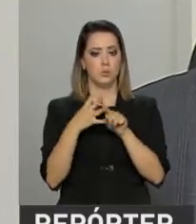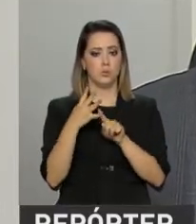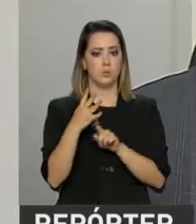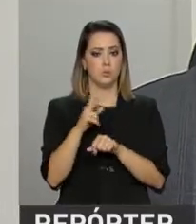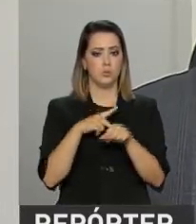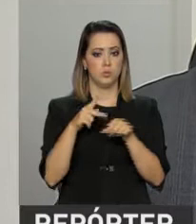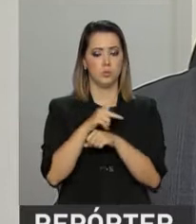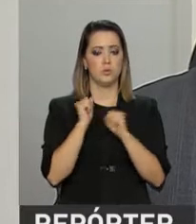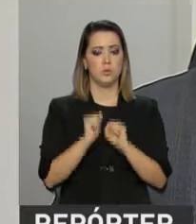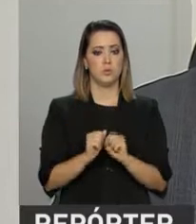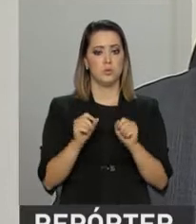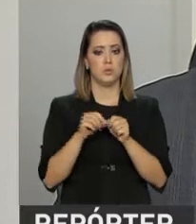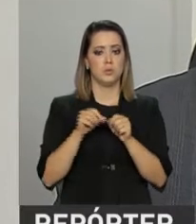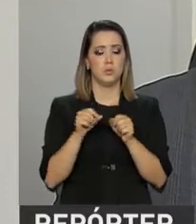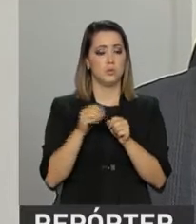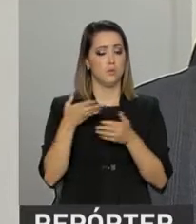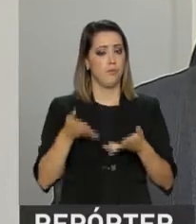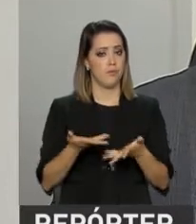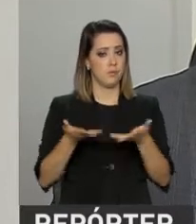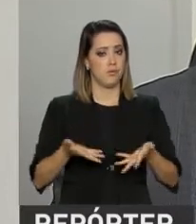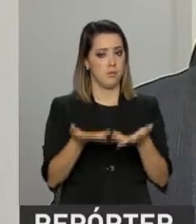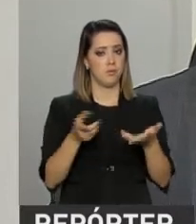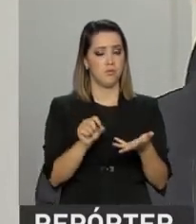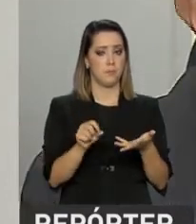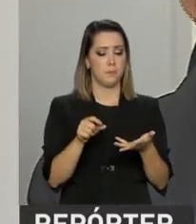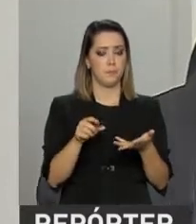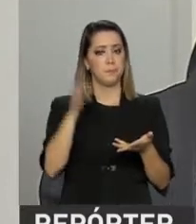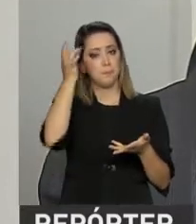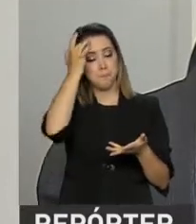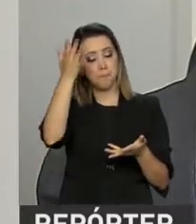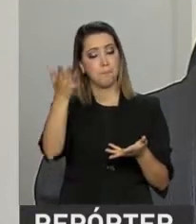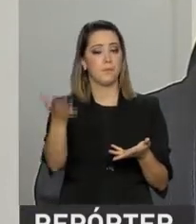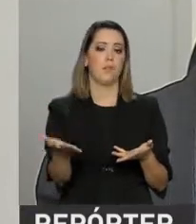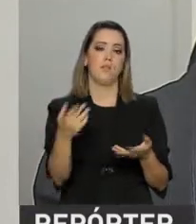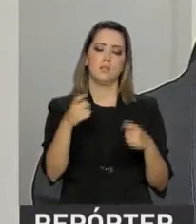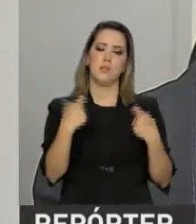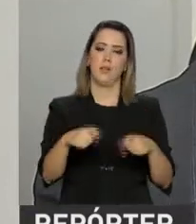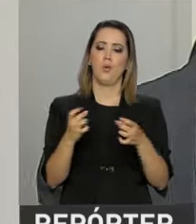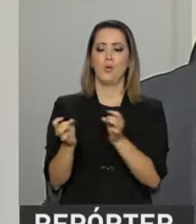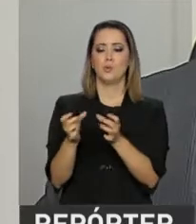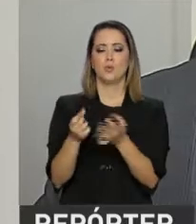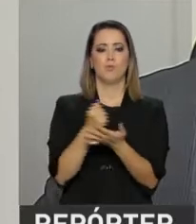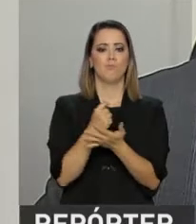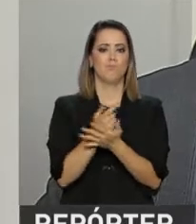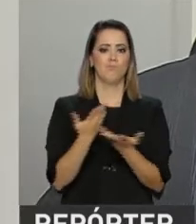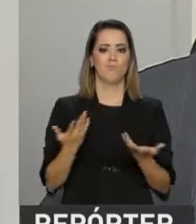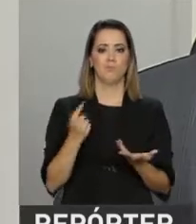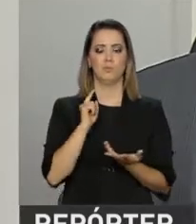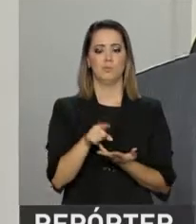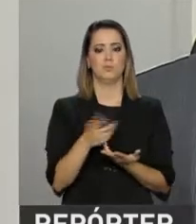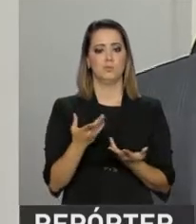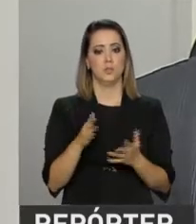mercosul poderão fazer para estimular é facilitar o ambiente de negócios interna